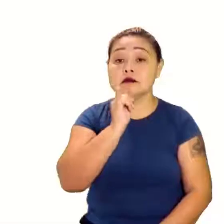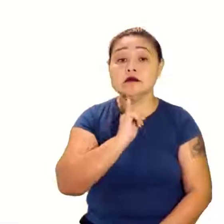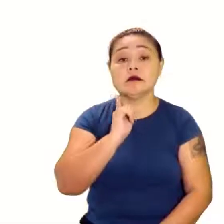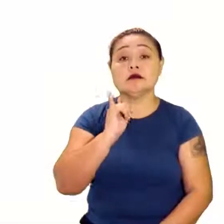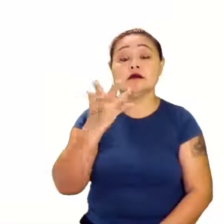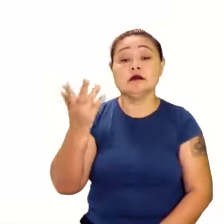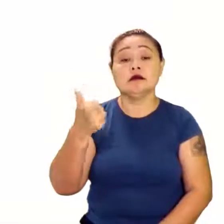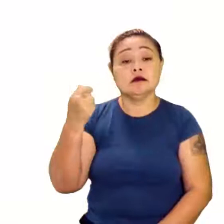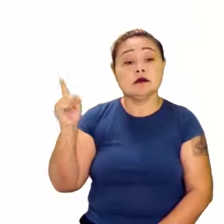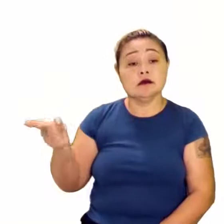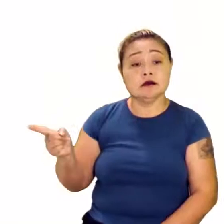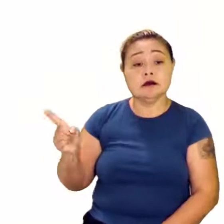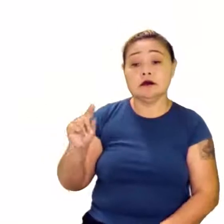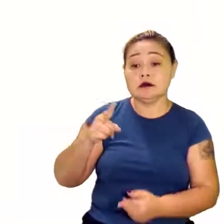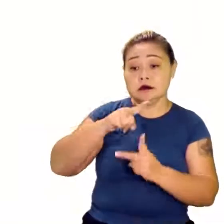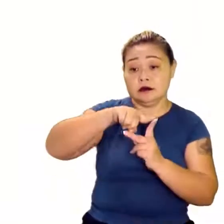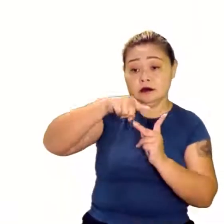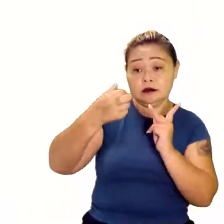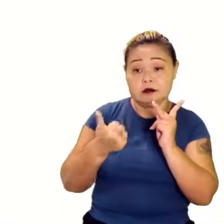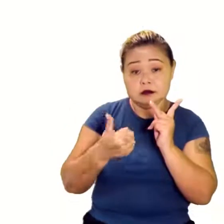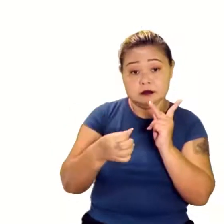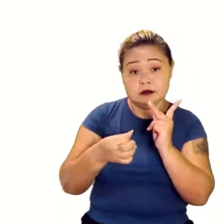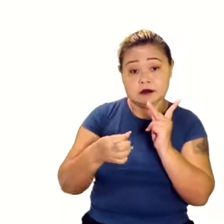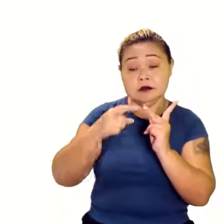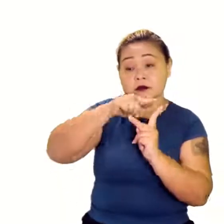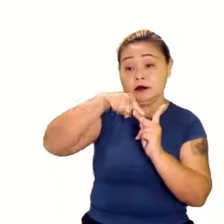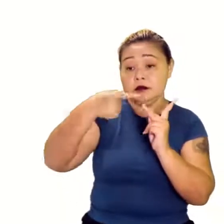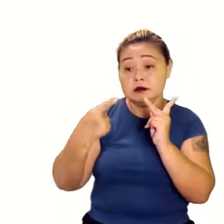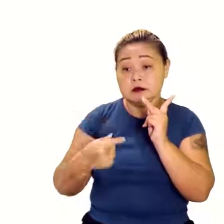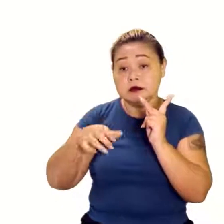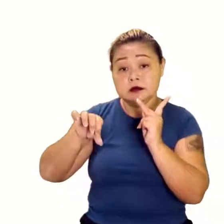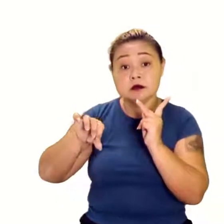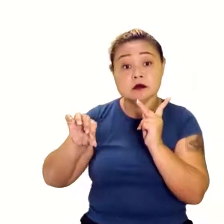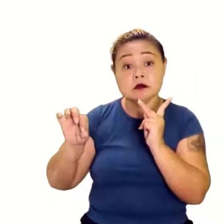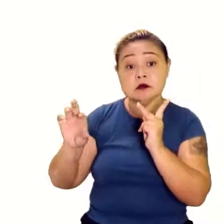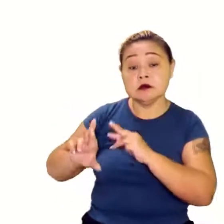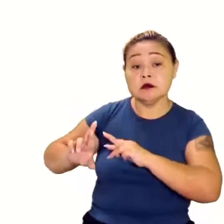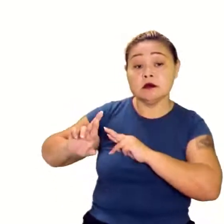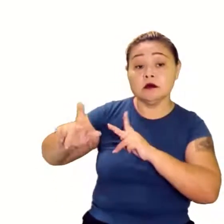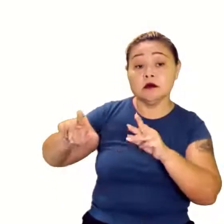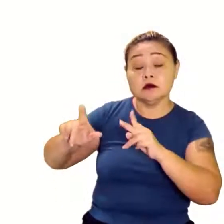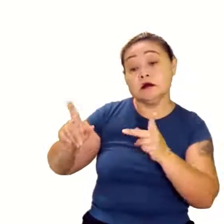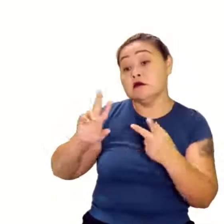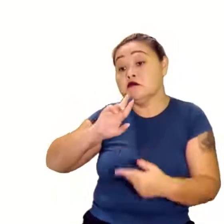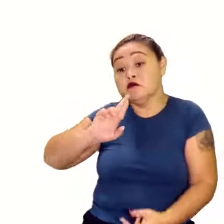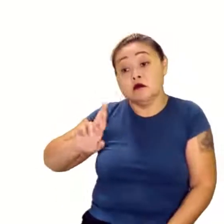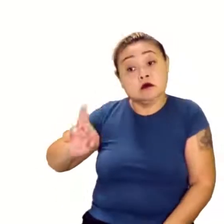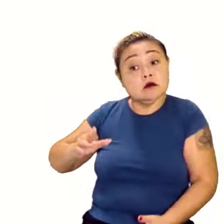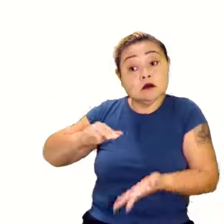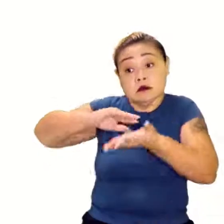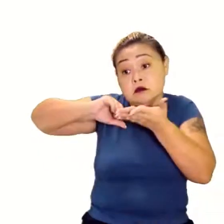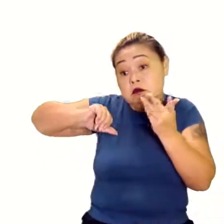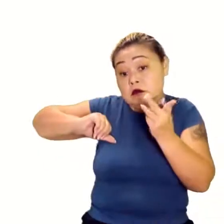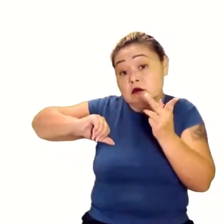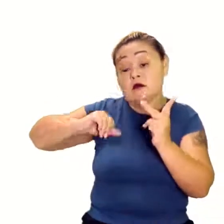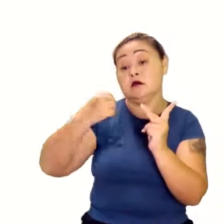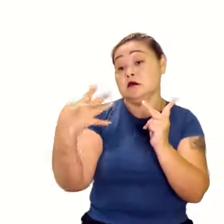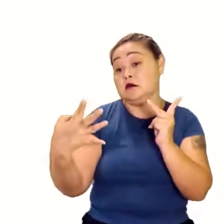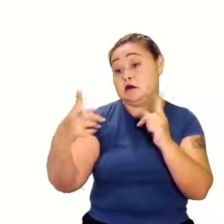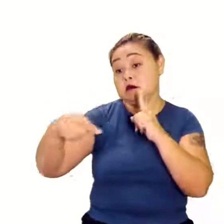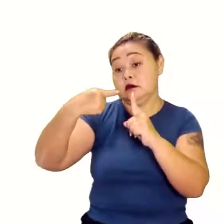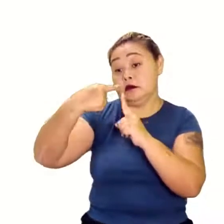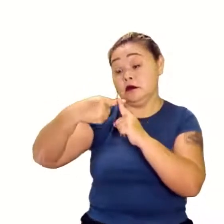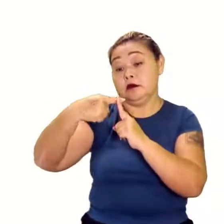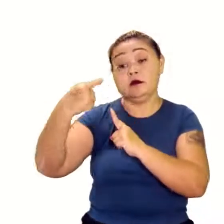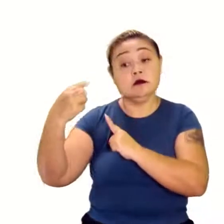de 16 mais raiz de 9. Os radicandos são diferentes, né? A gente não tem o que fazer. Então o que você vai fazer? Resolver. Tira as raízes. Raiz de 16?